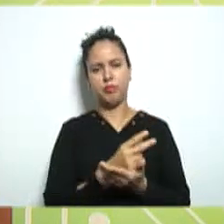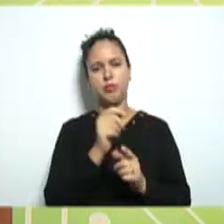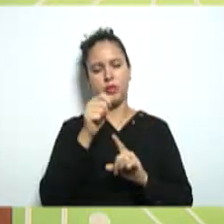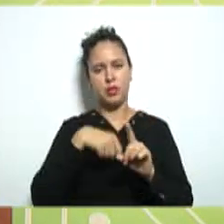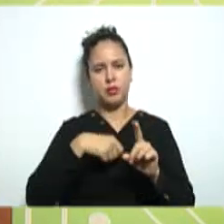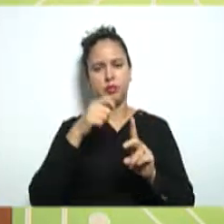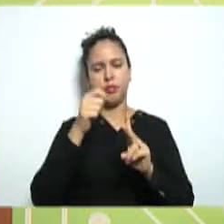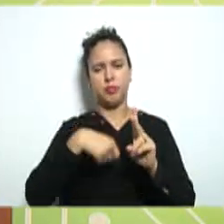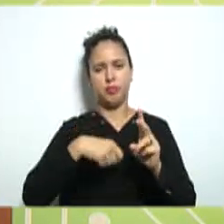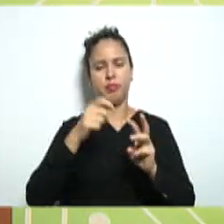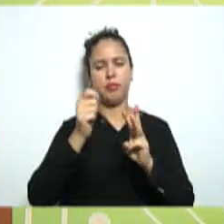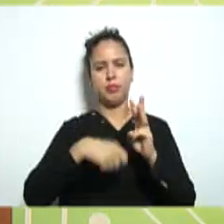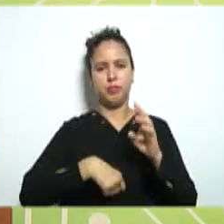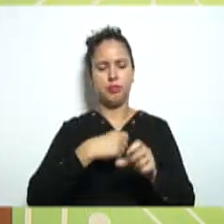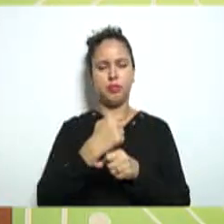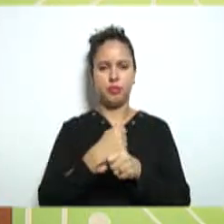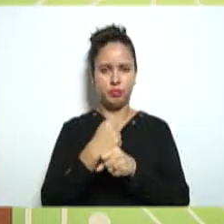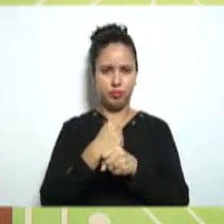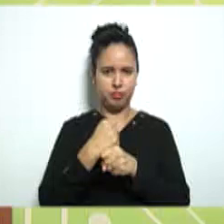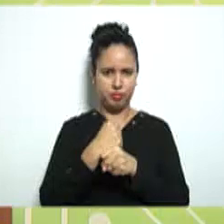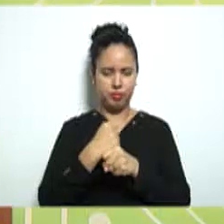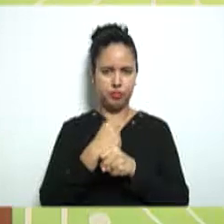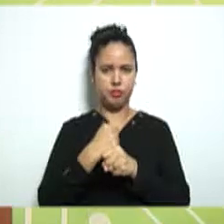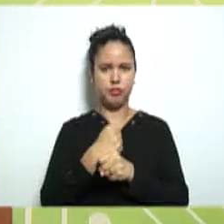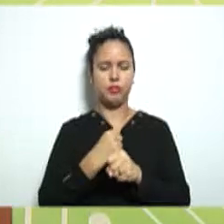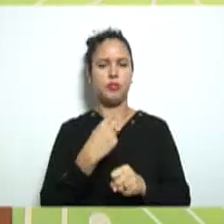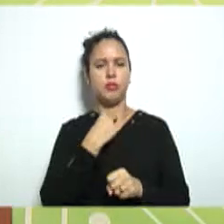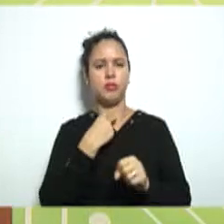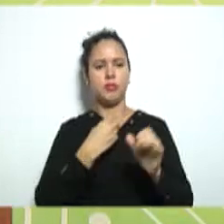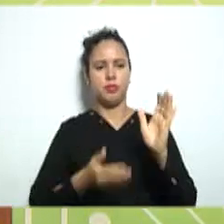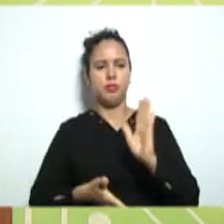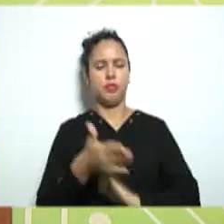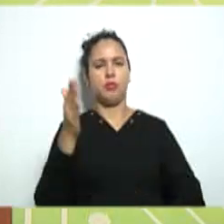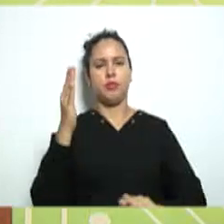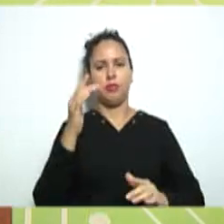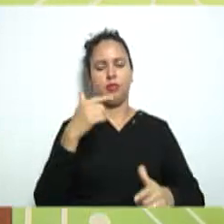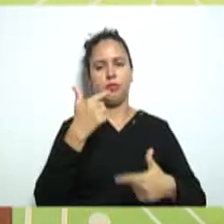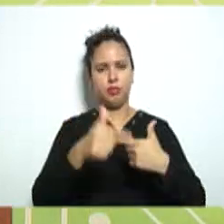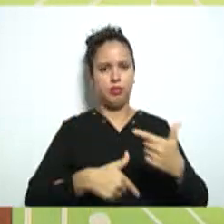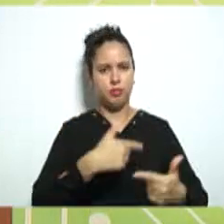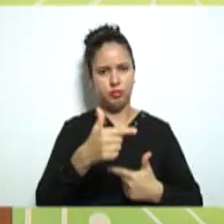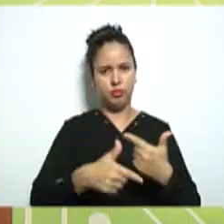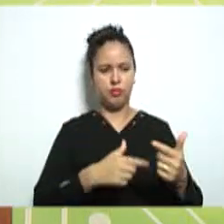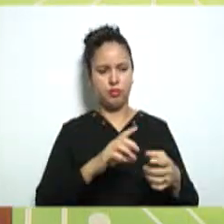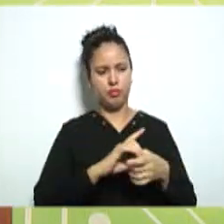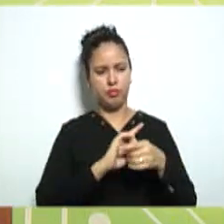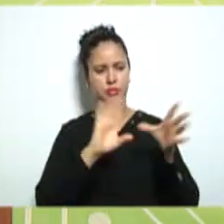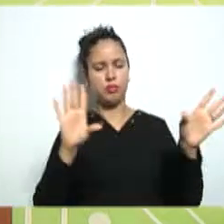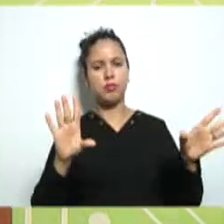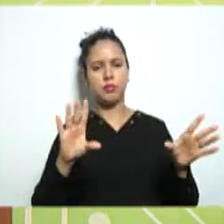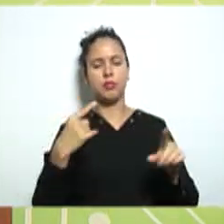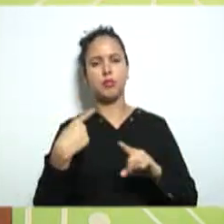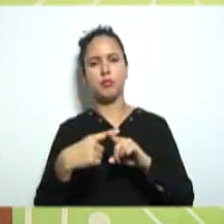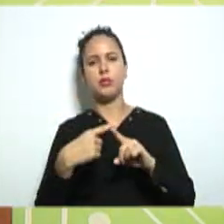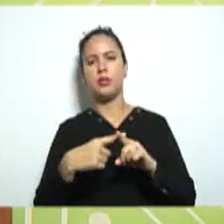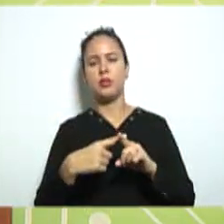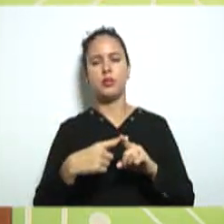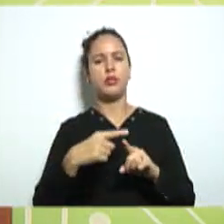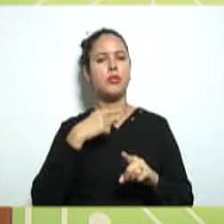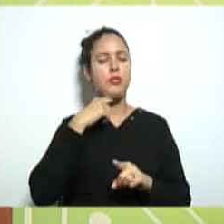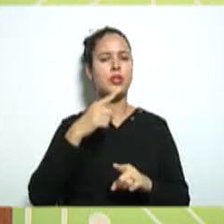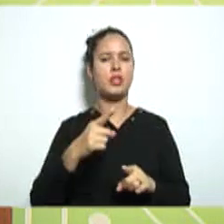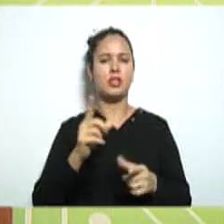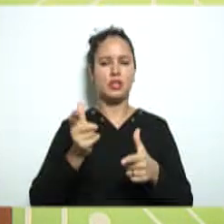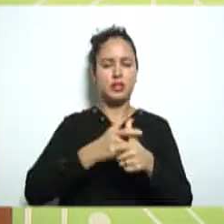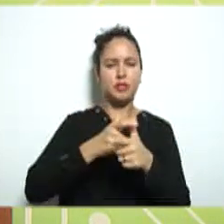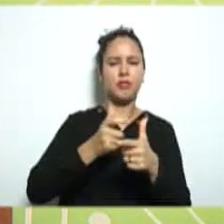meses e anos, que ela não pode sair daquele trabalho, ela não pode se livrar daquela condição, porque ela nunca consegue